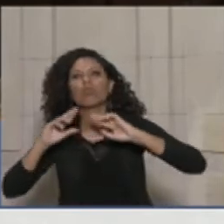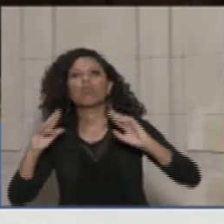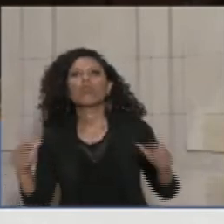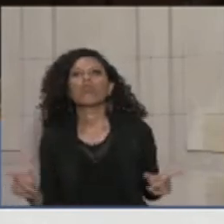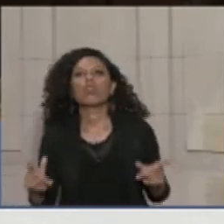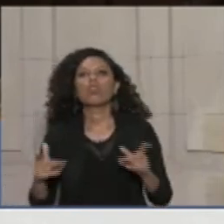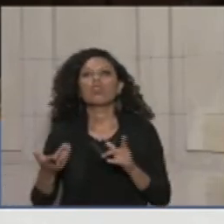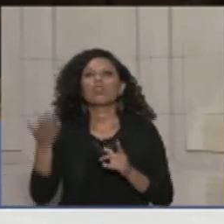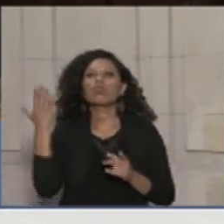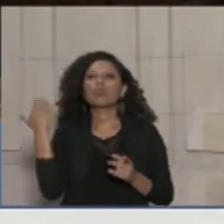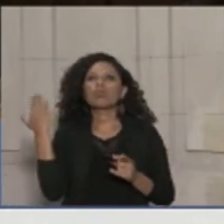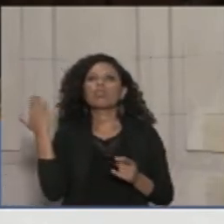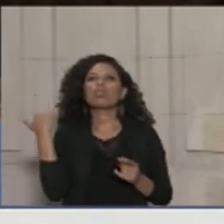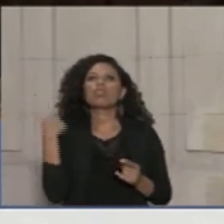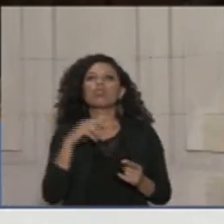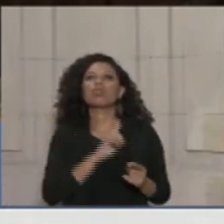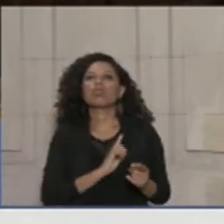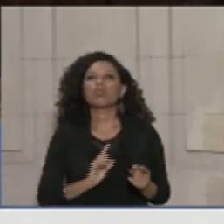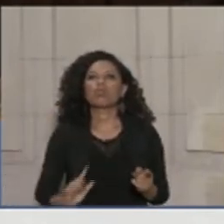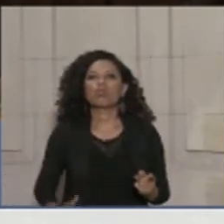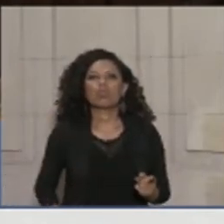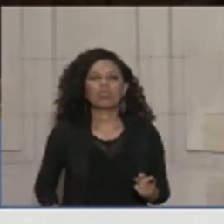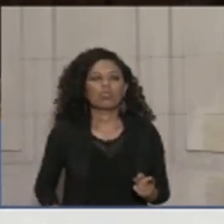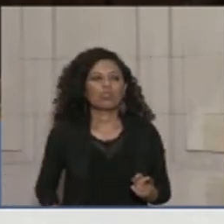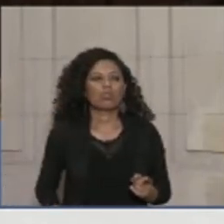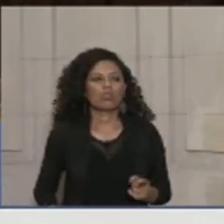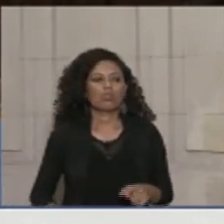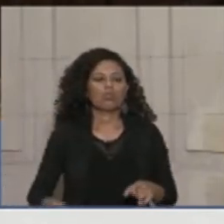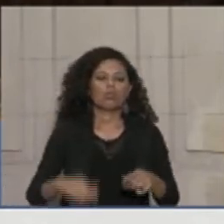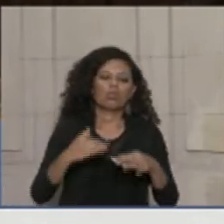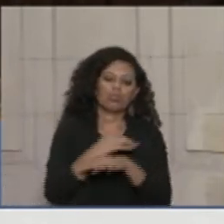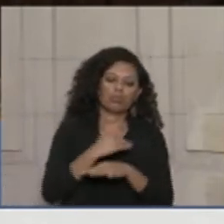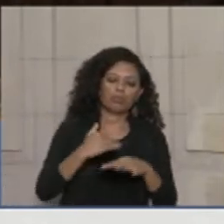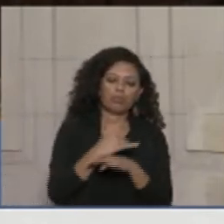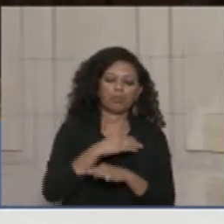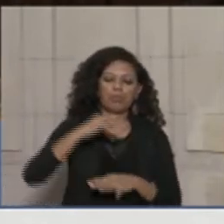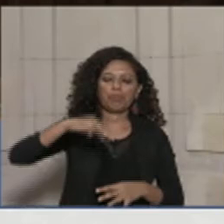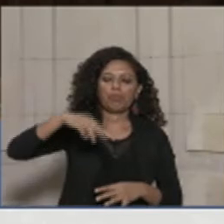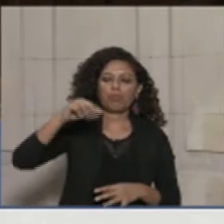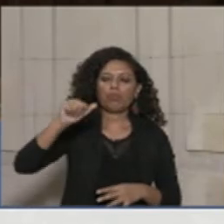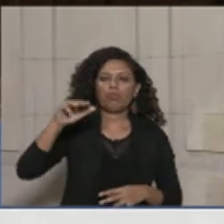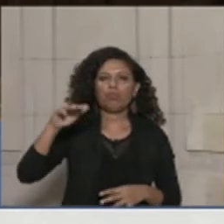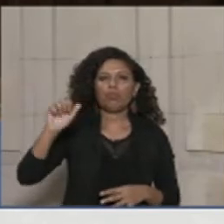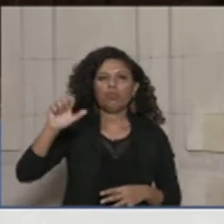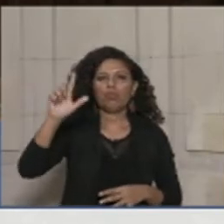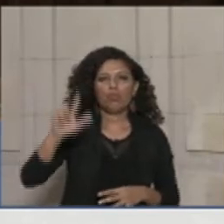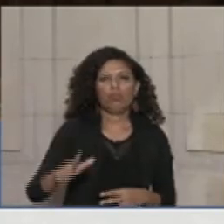dos que antes tinham ocupado o cargo de prefeito do município de Macaé,